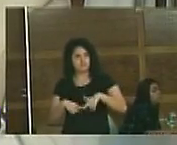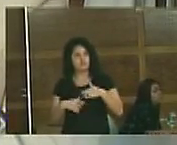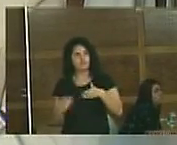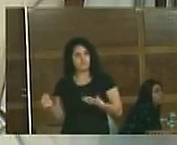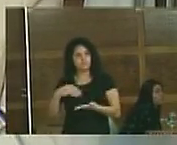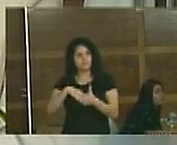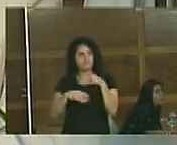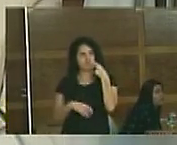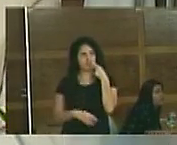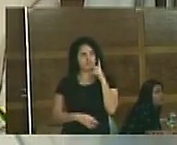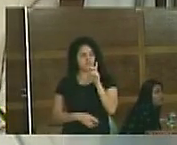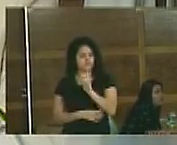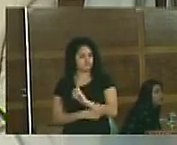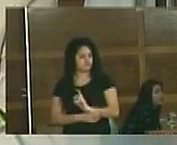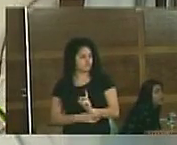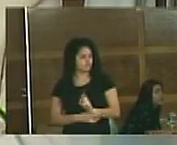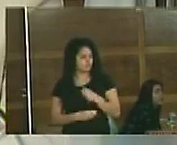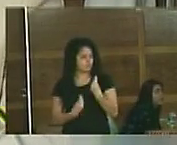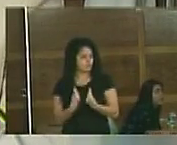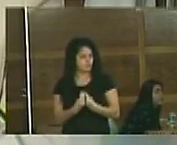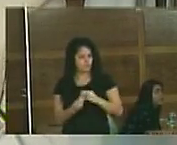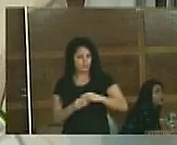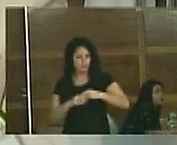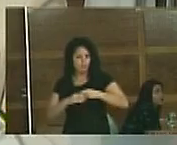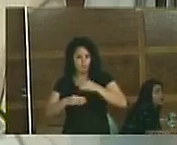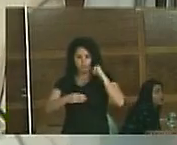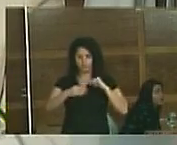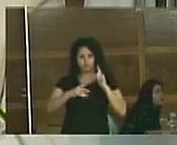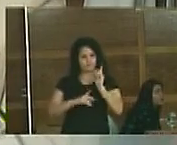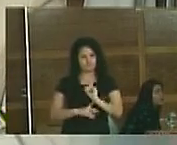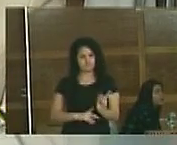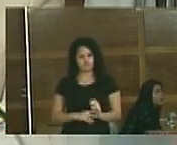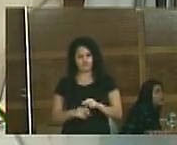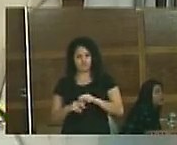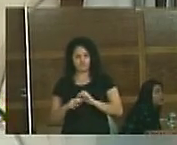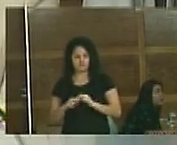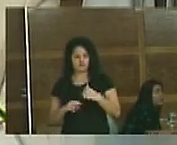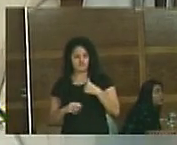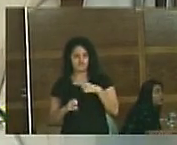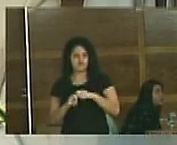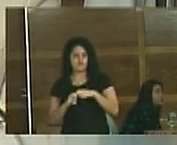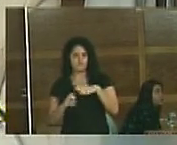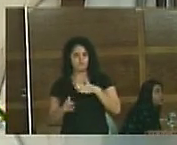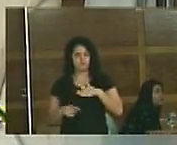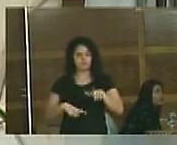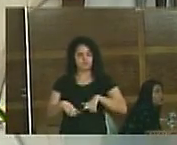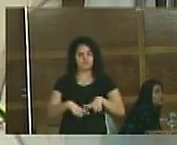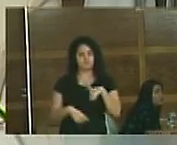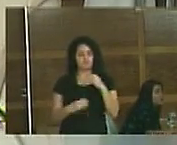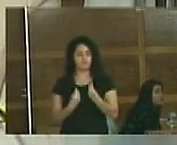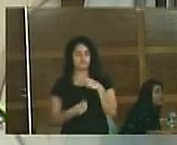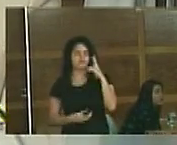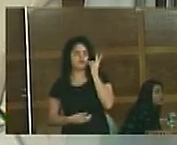falar. Não é... como oposição, longe disso, é fazendo o meu papel de vereador, que é ser a voz da população e